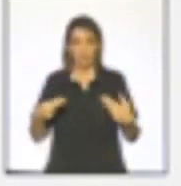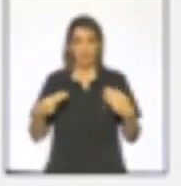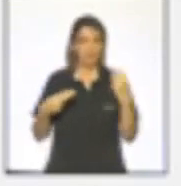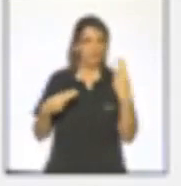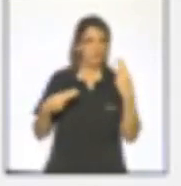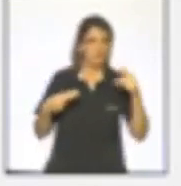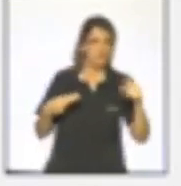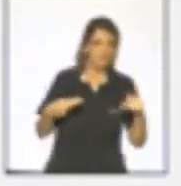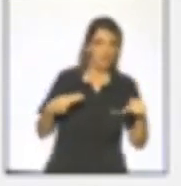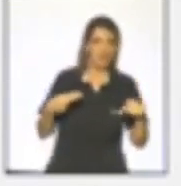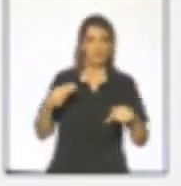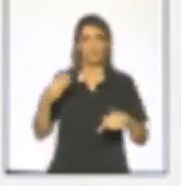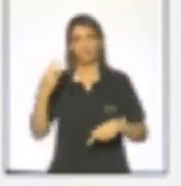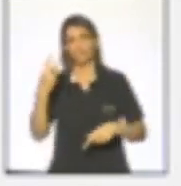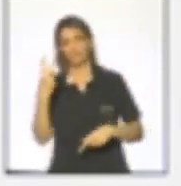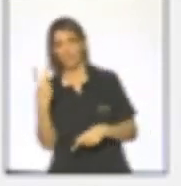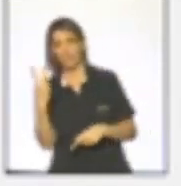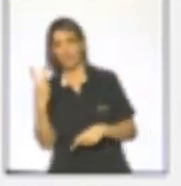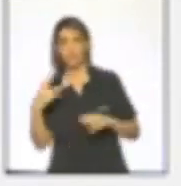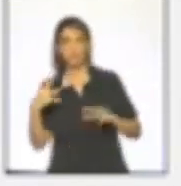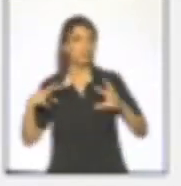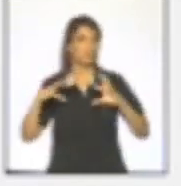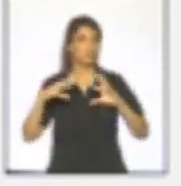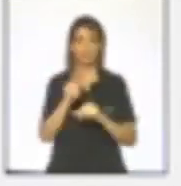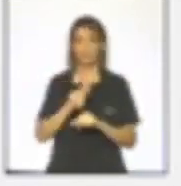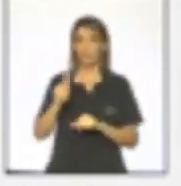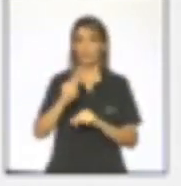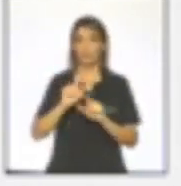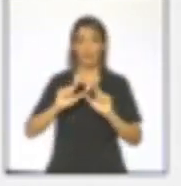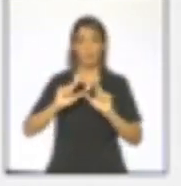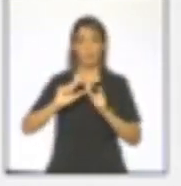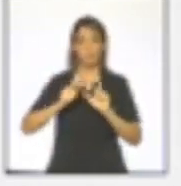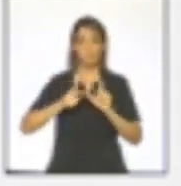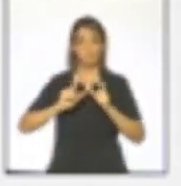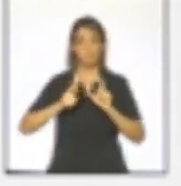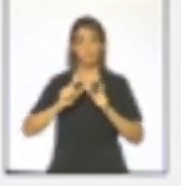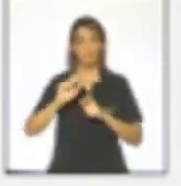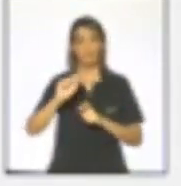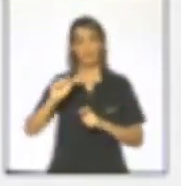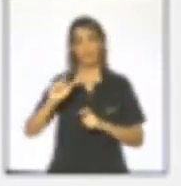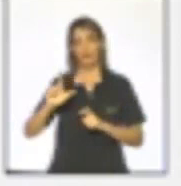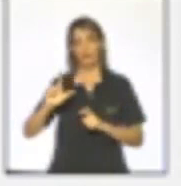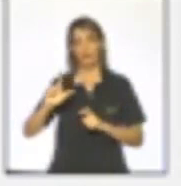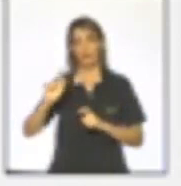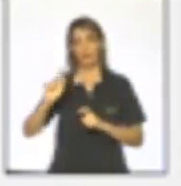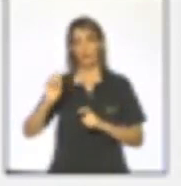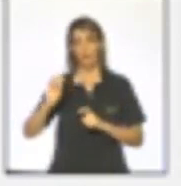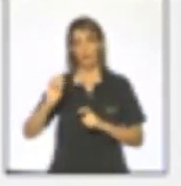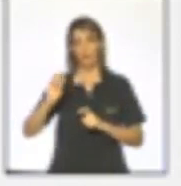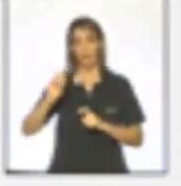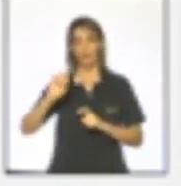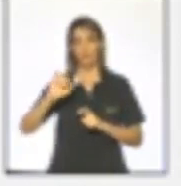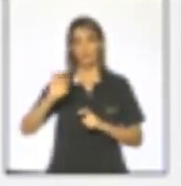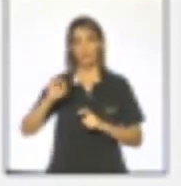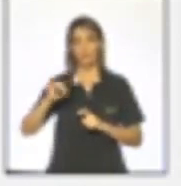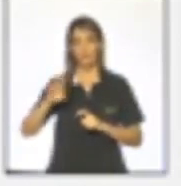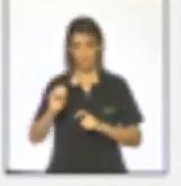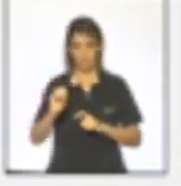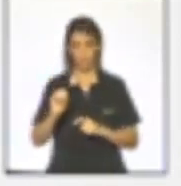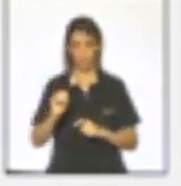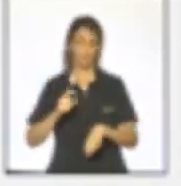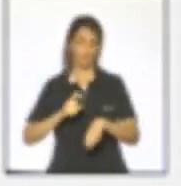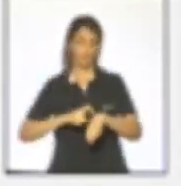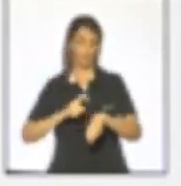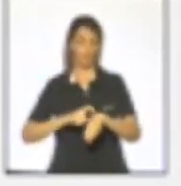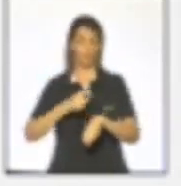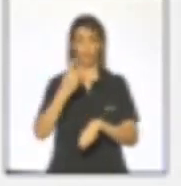2, tá? Tudo utilizando o algoritmo, tá bom? São 2h06 aqui no meu